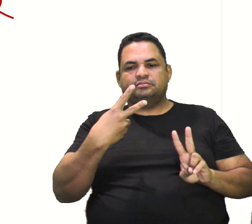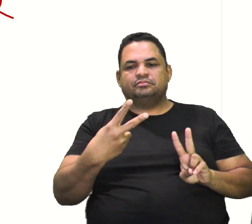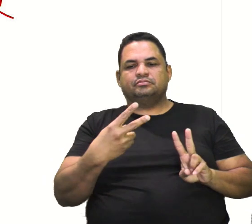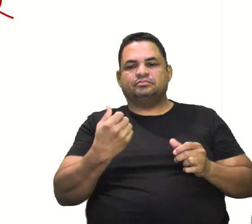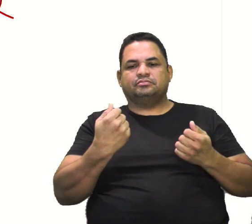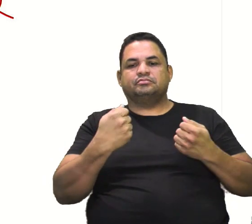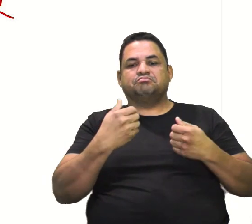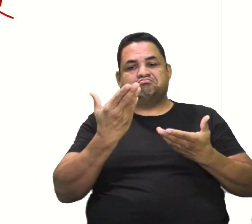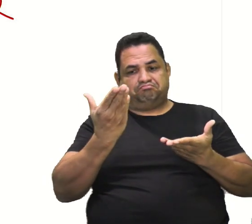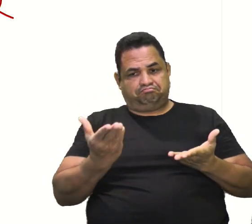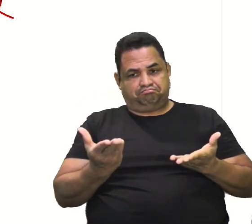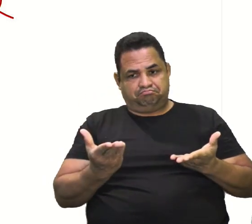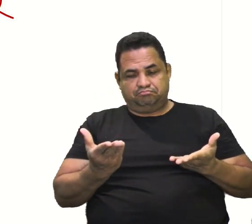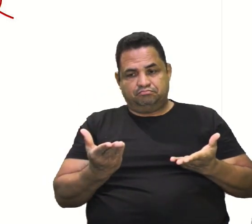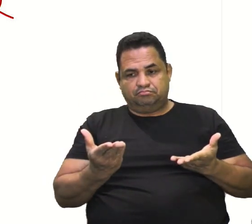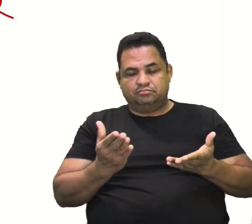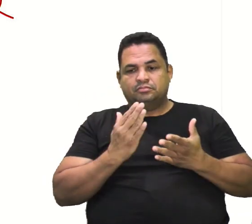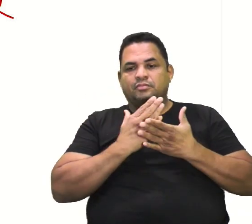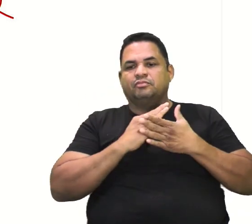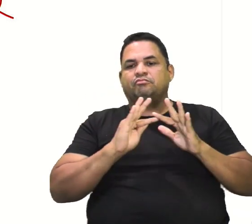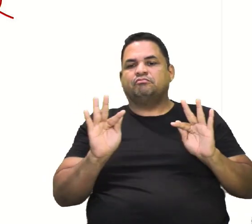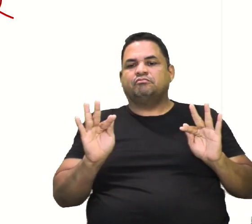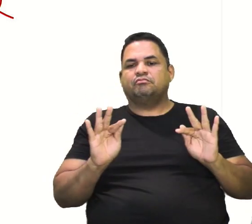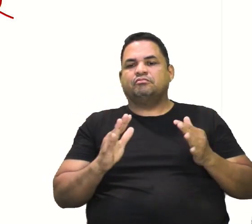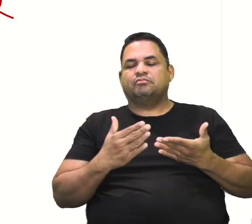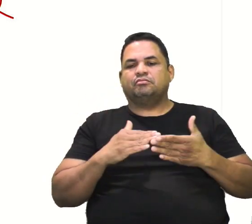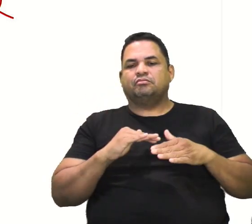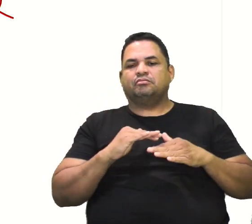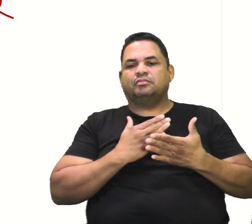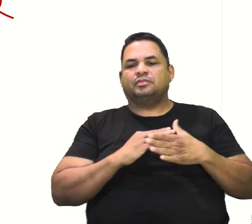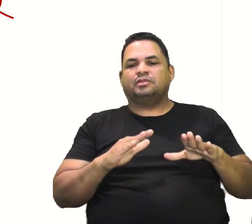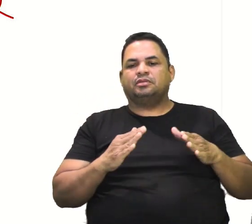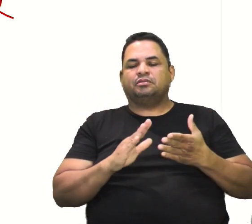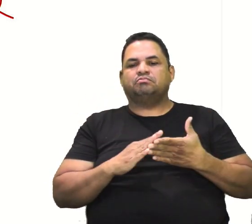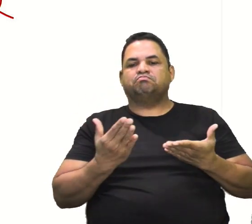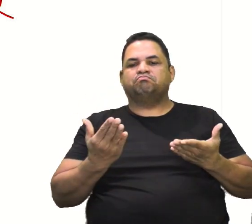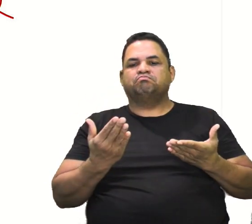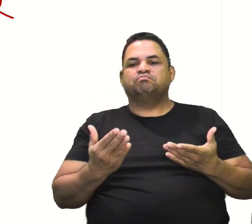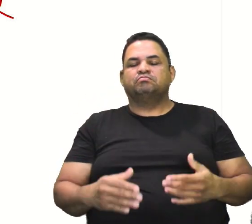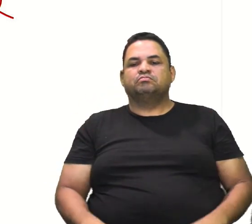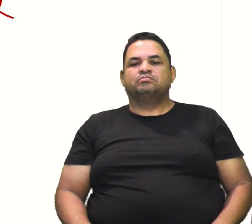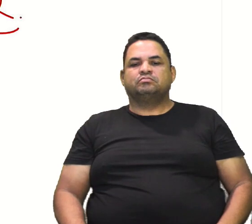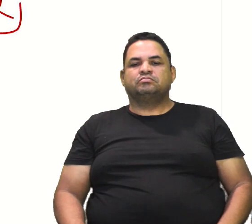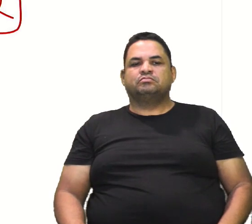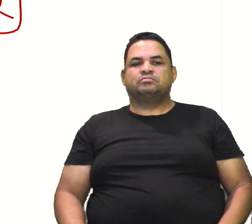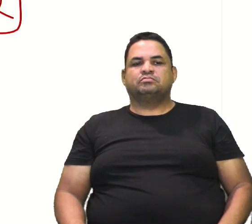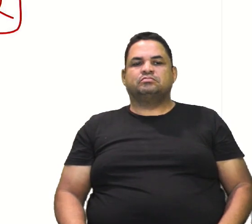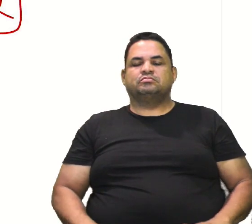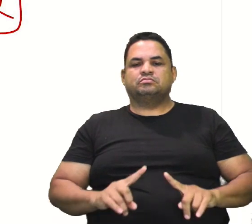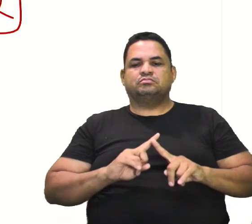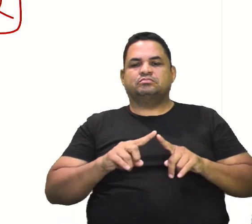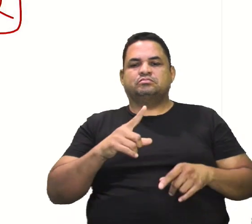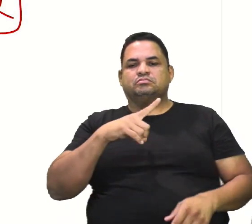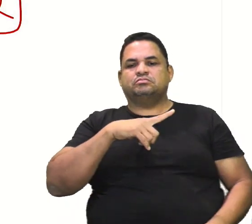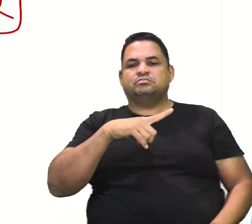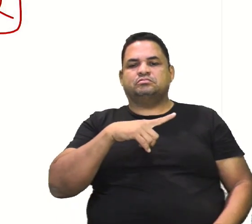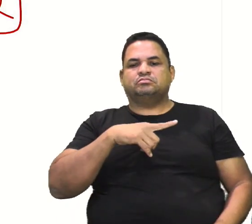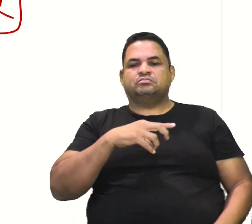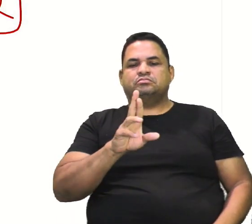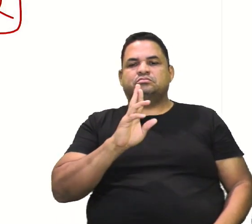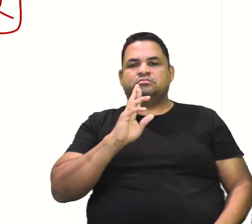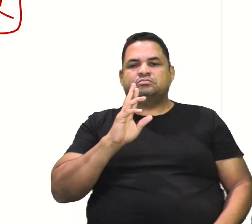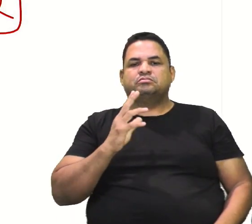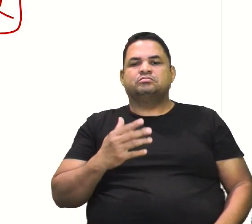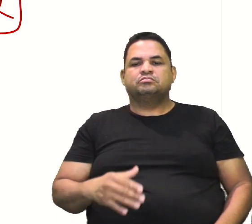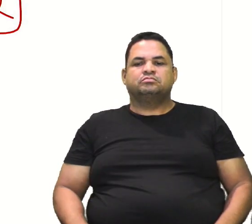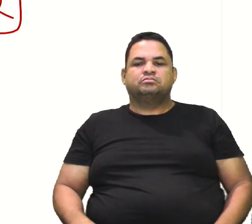2. Podemos deixar assim? Podemos. Se quiser multiplicar pela raiz de 2 também, fica à vontade. Mas já temos a nossa